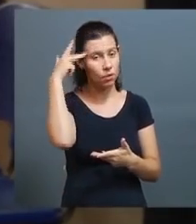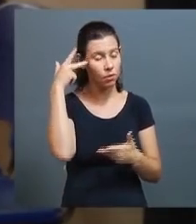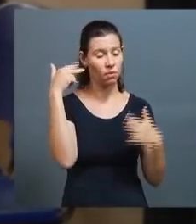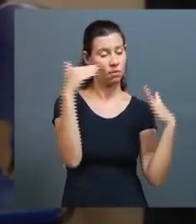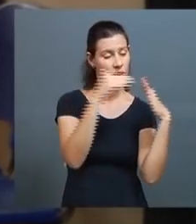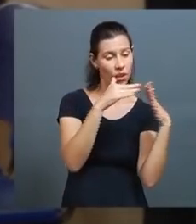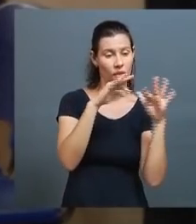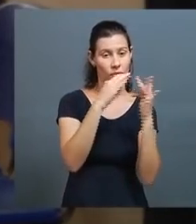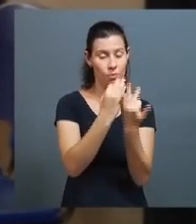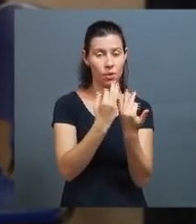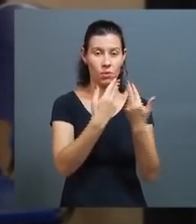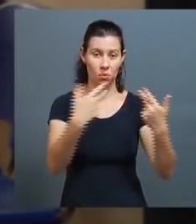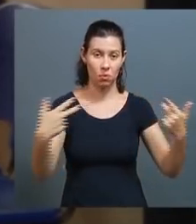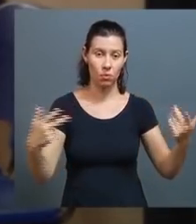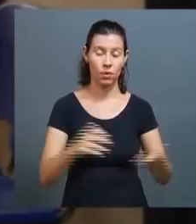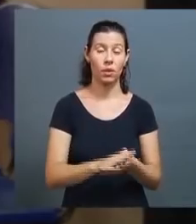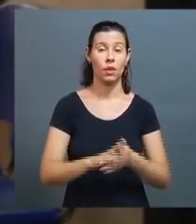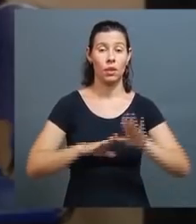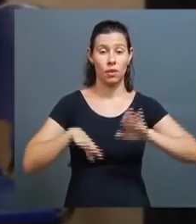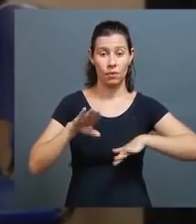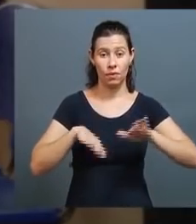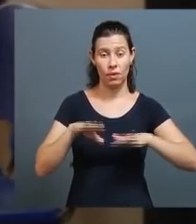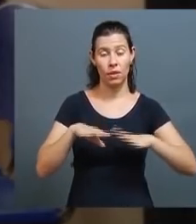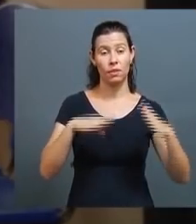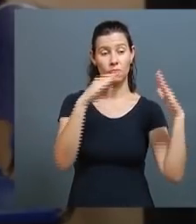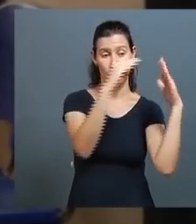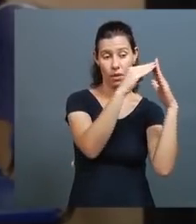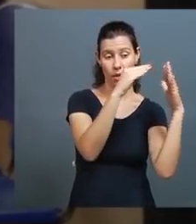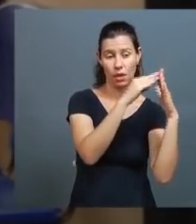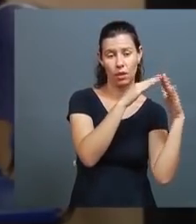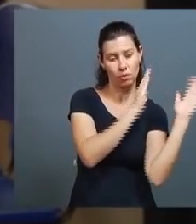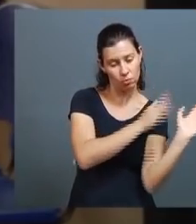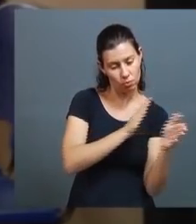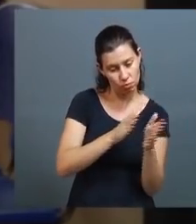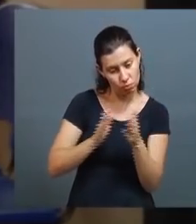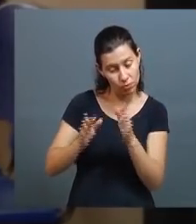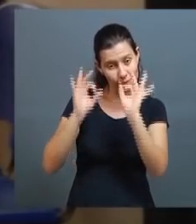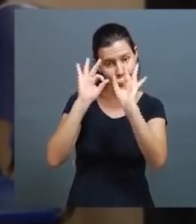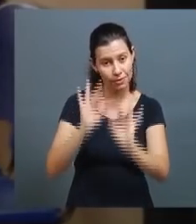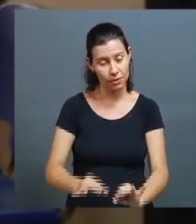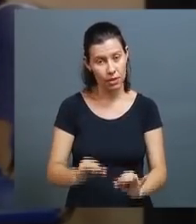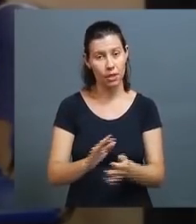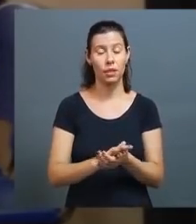situações, a gente tem uma organização, por exemplo, de rotinas, de